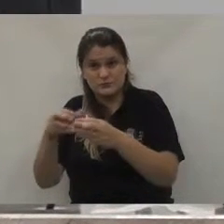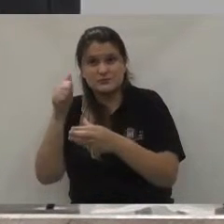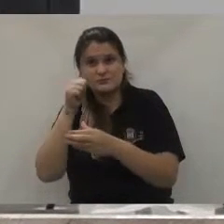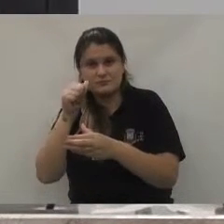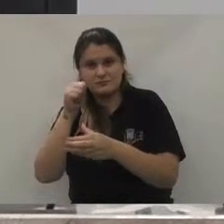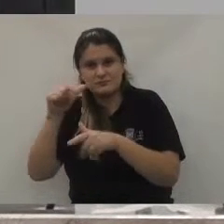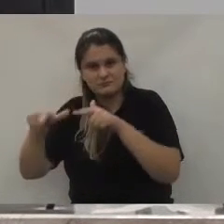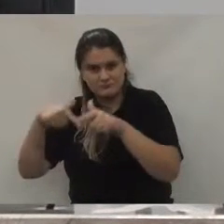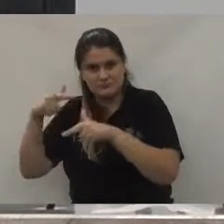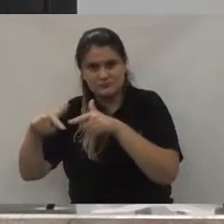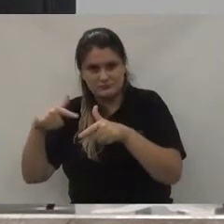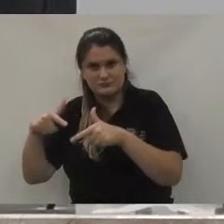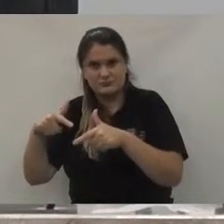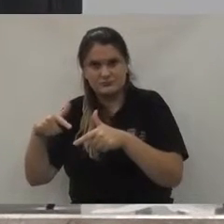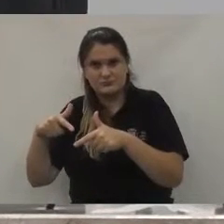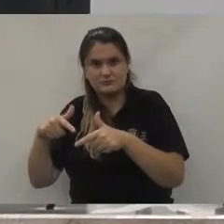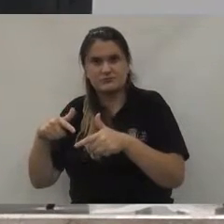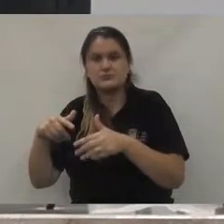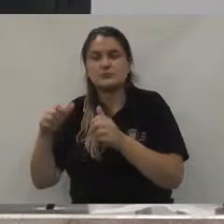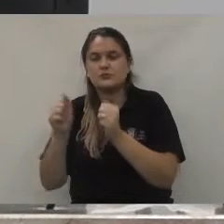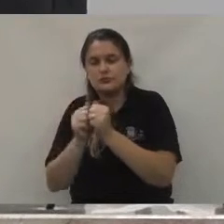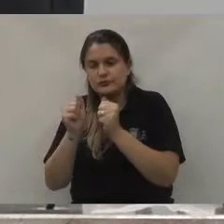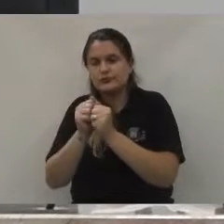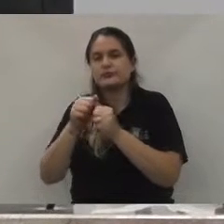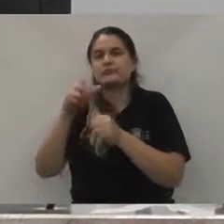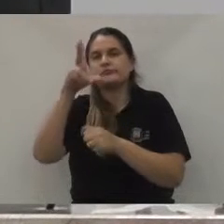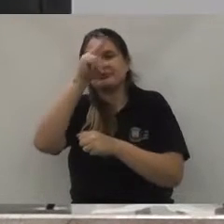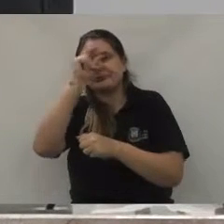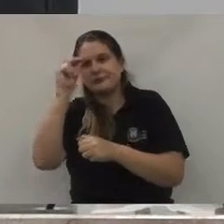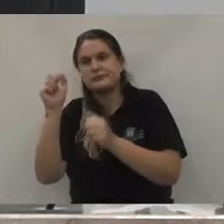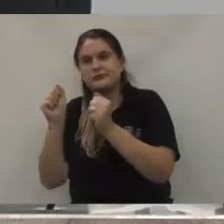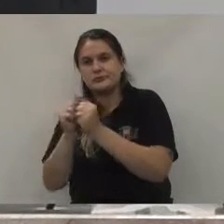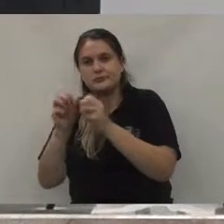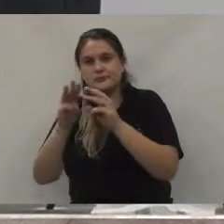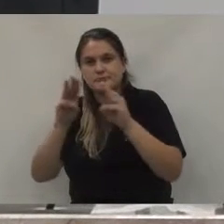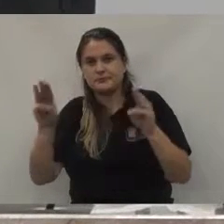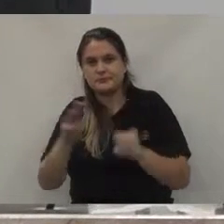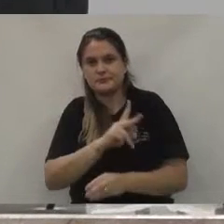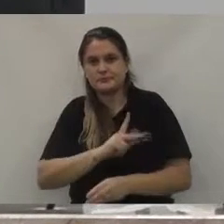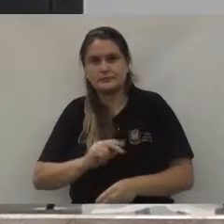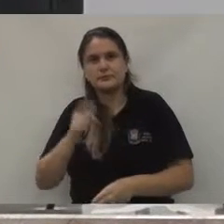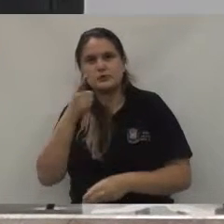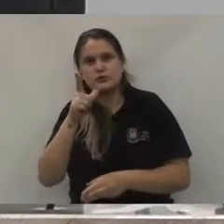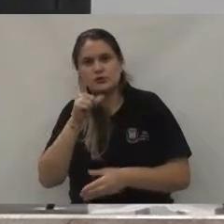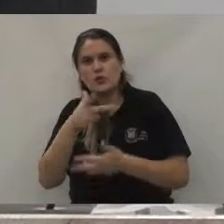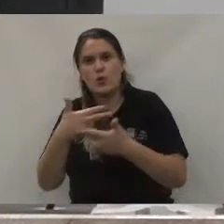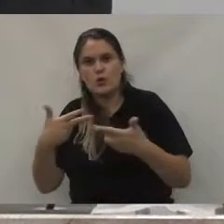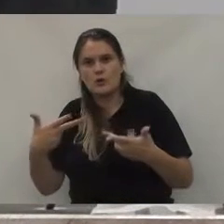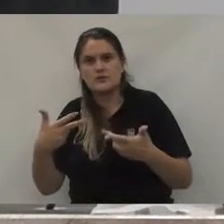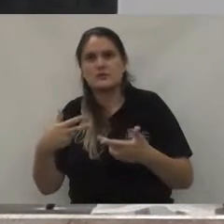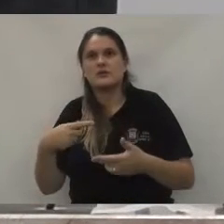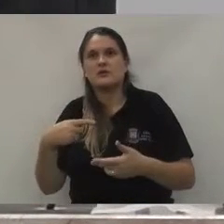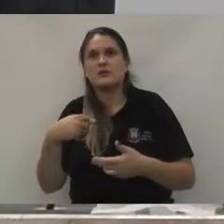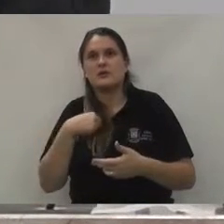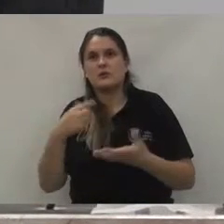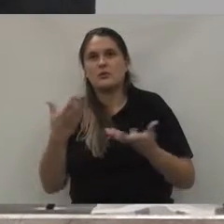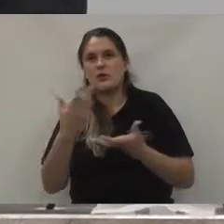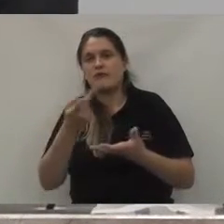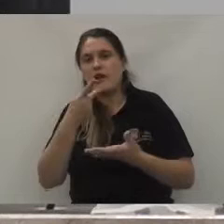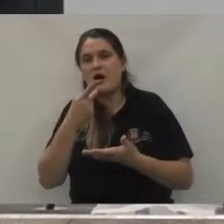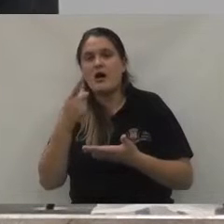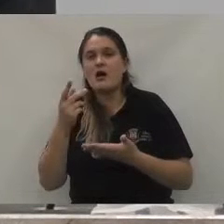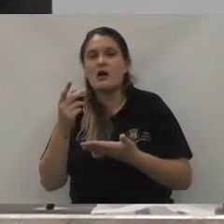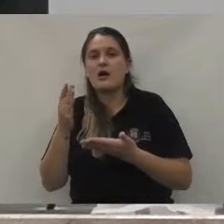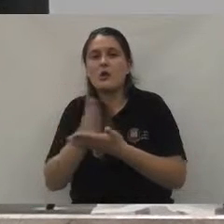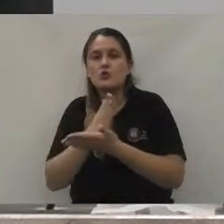é poder executivo ministério público a gente conseguiu várias coisas então eu queria estar dizendo hoje alguma das